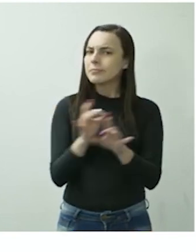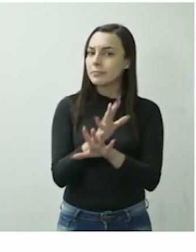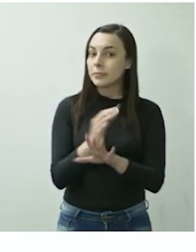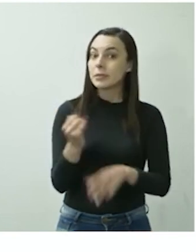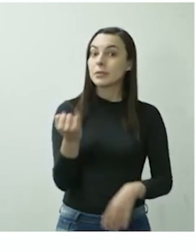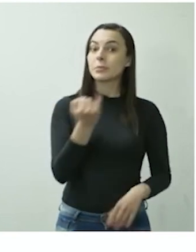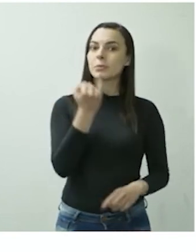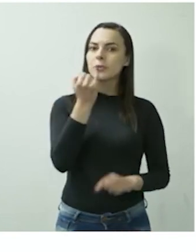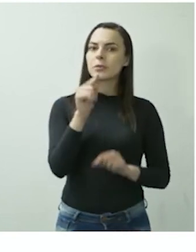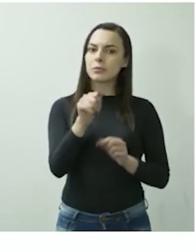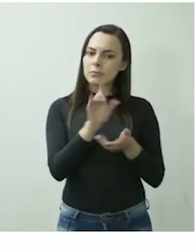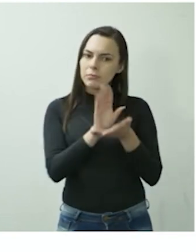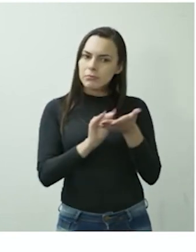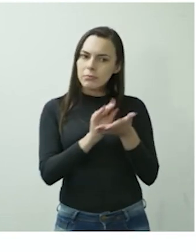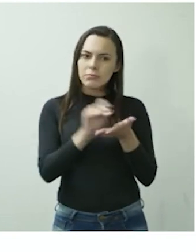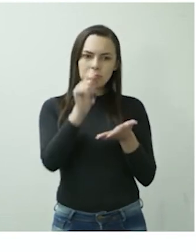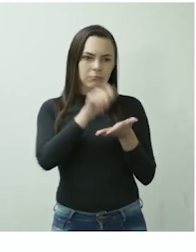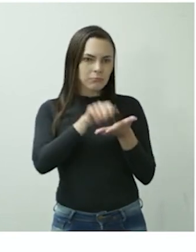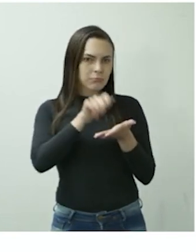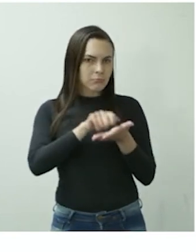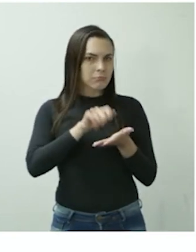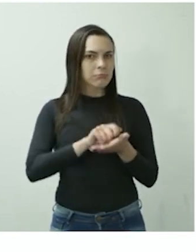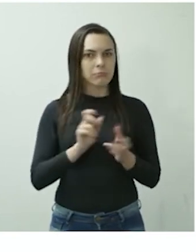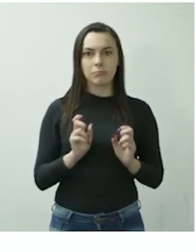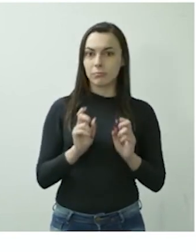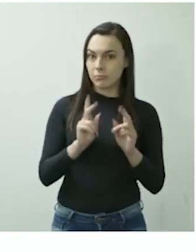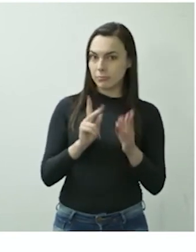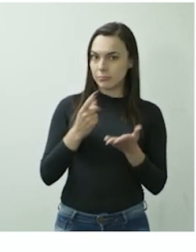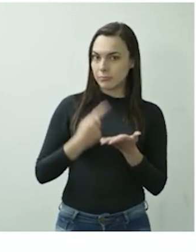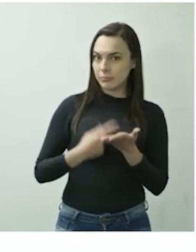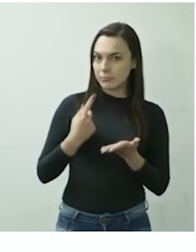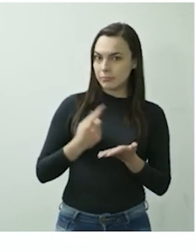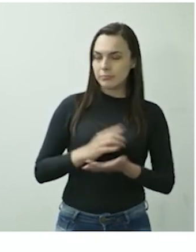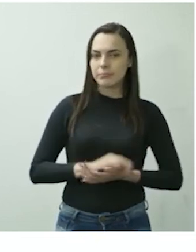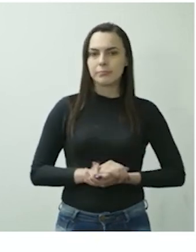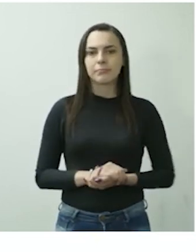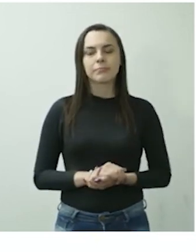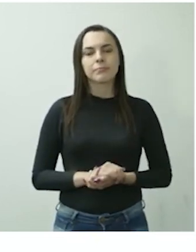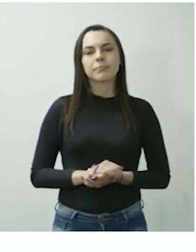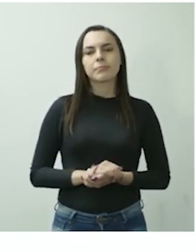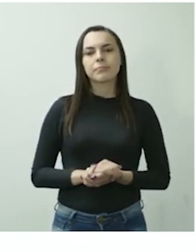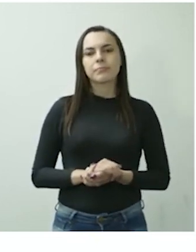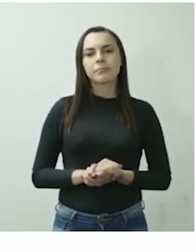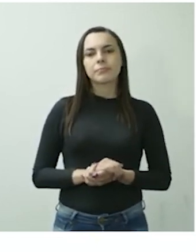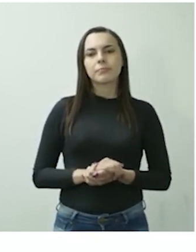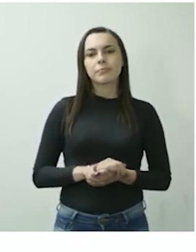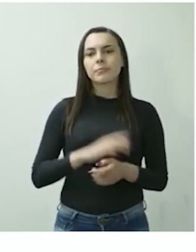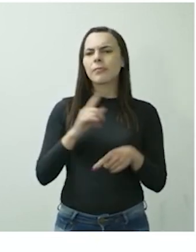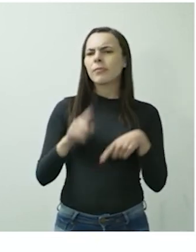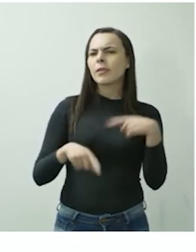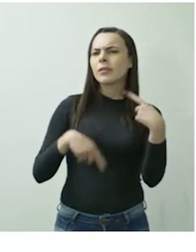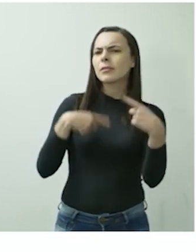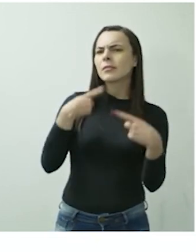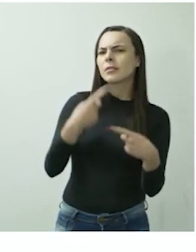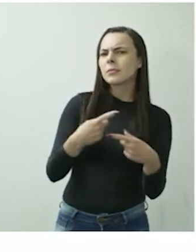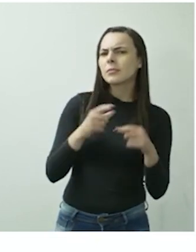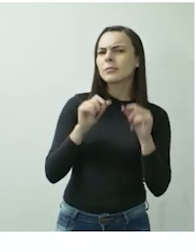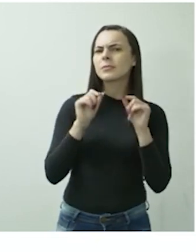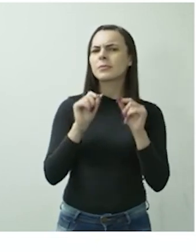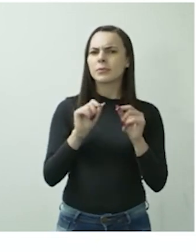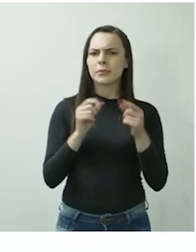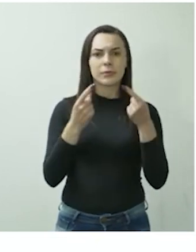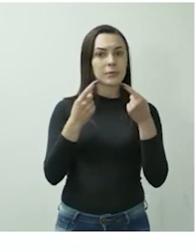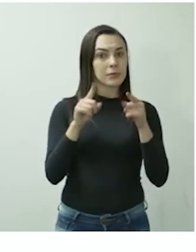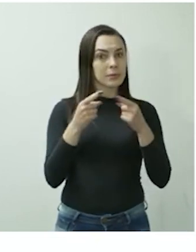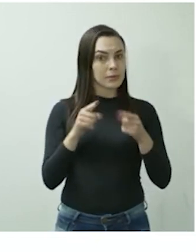importante registrar isso no caderno de vocês. Combinado? Depois nós fizemos os